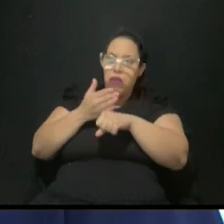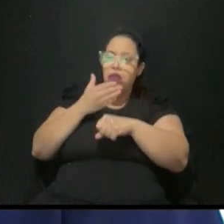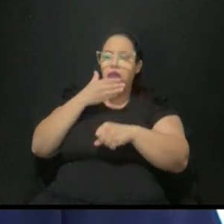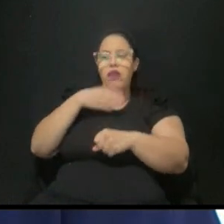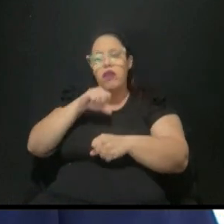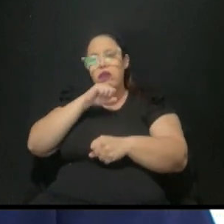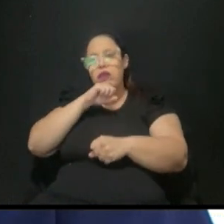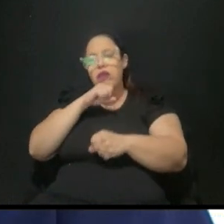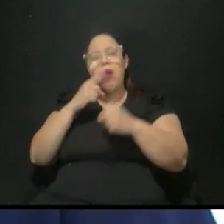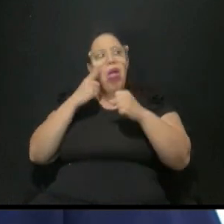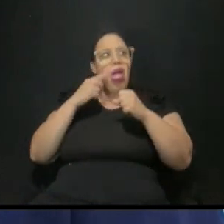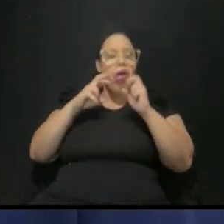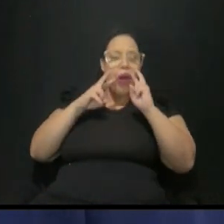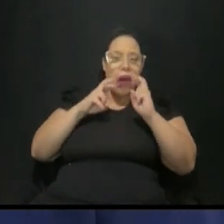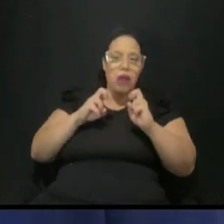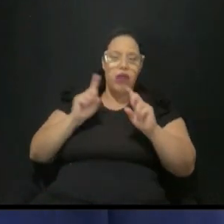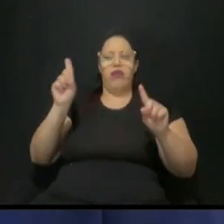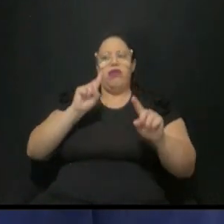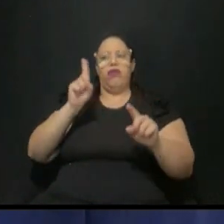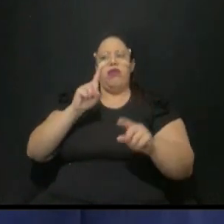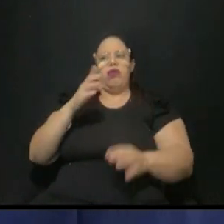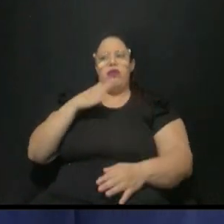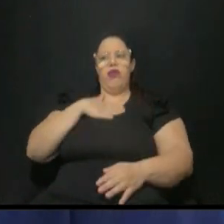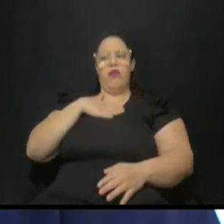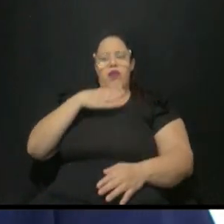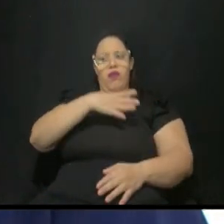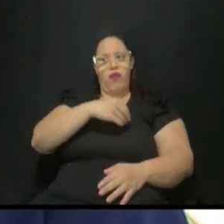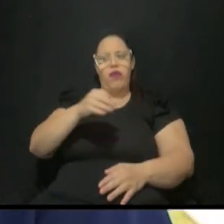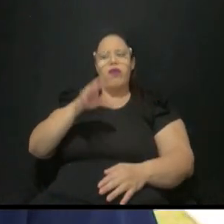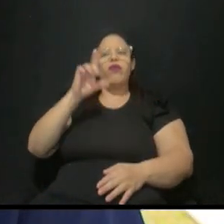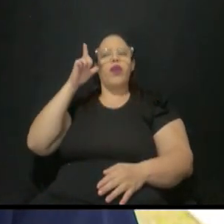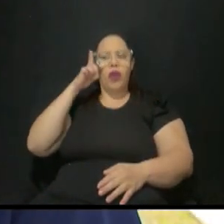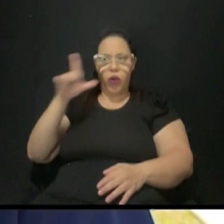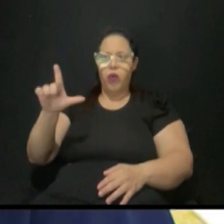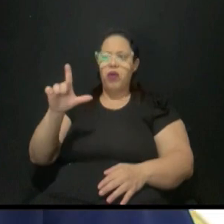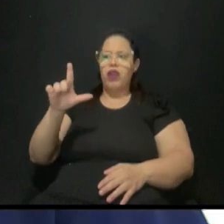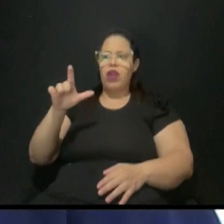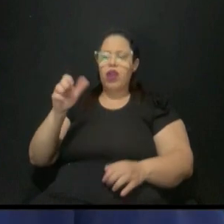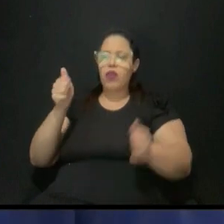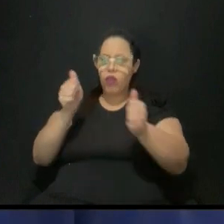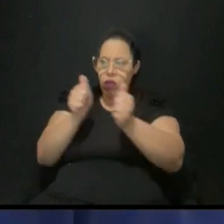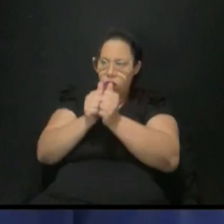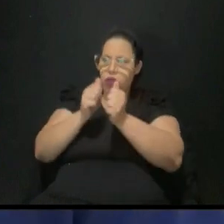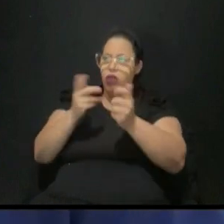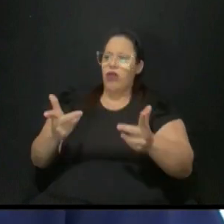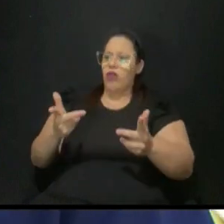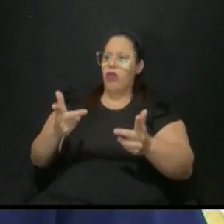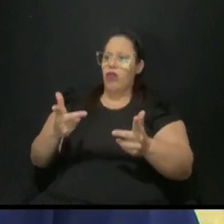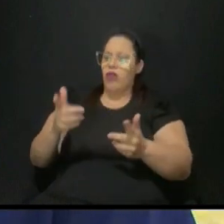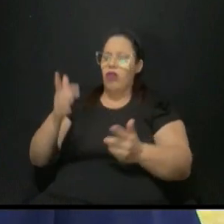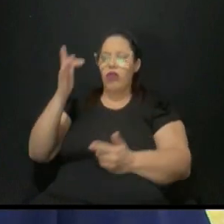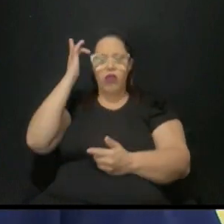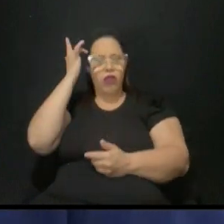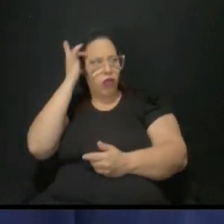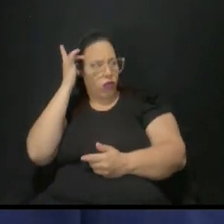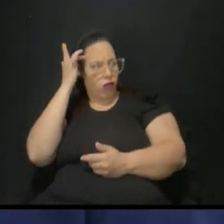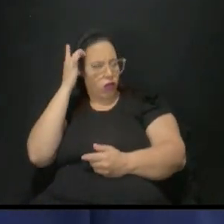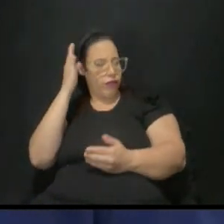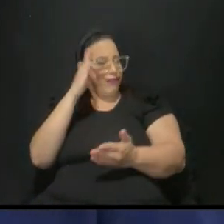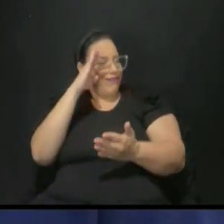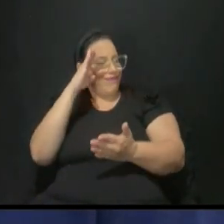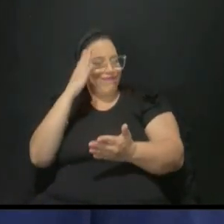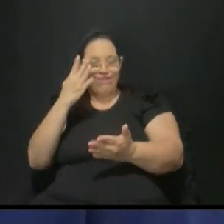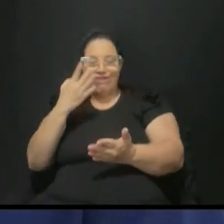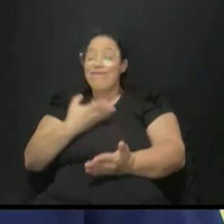falarem assim, não, meu filho é capaz, vou estar presente? Eu acho que não há nada mais gratificante para a mãe, para o pai,